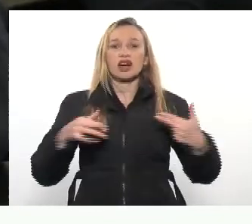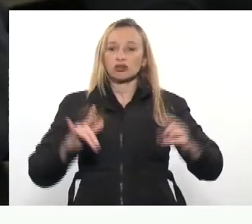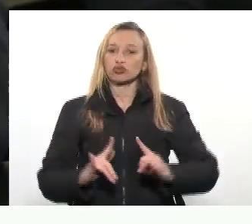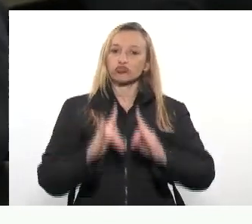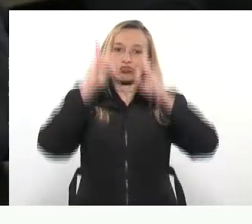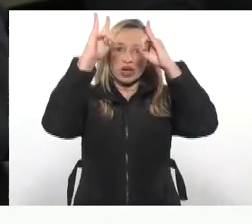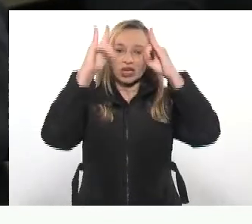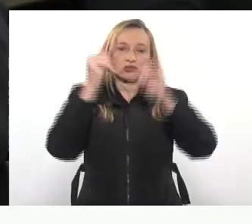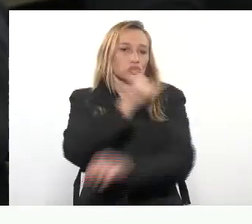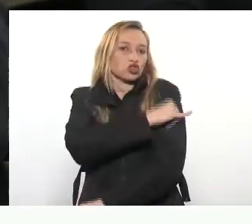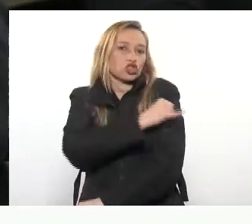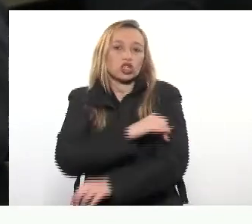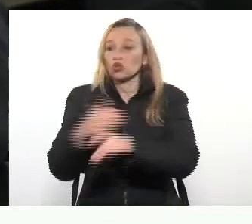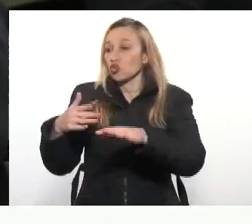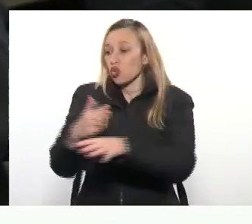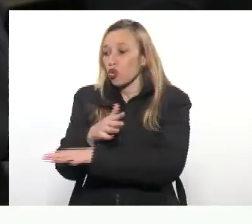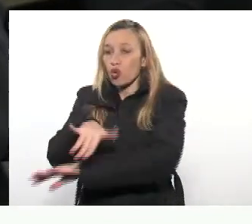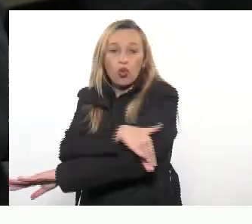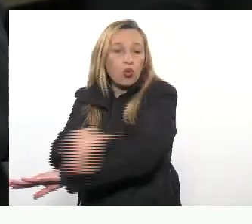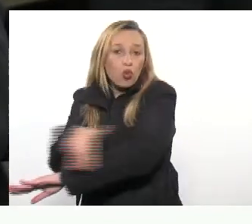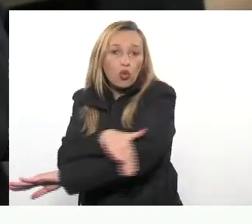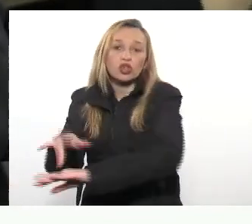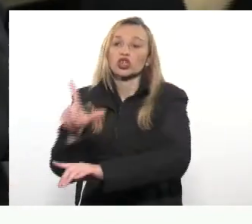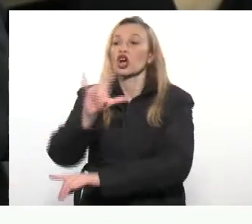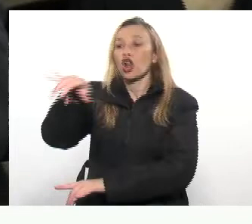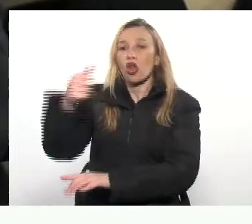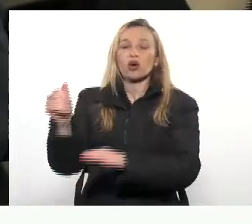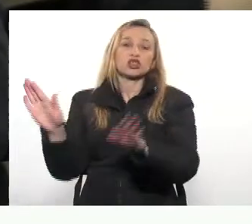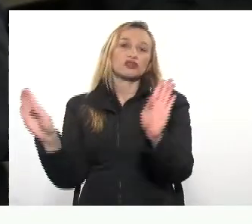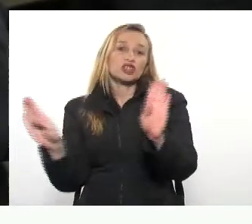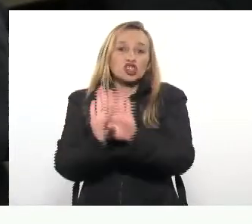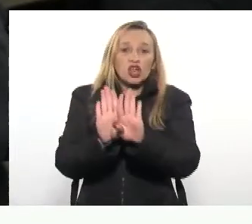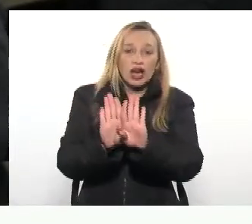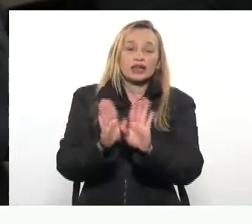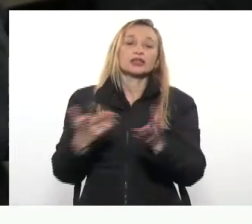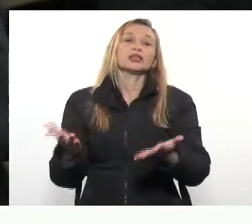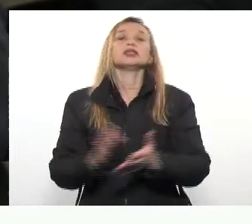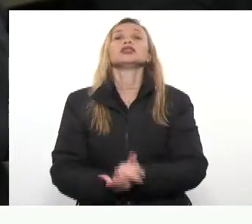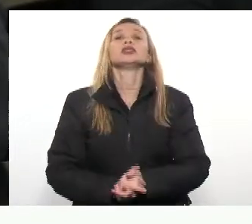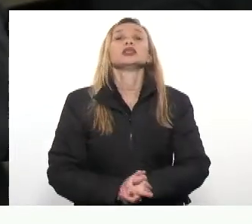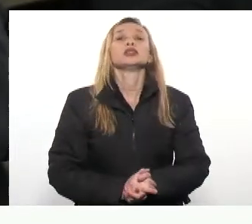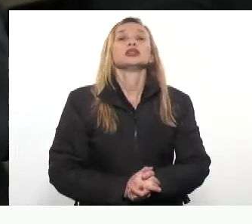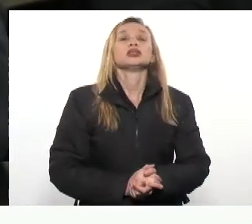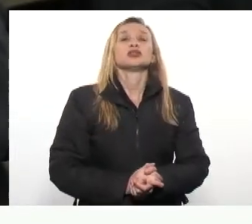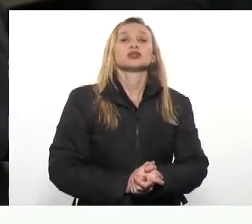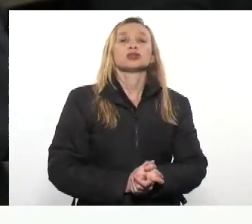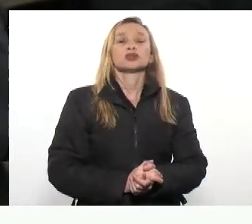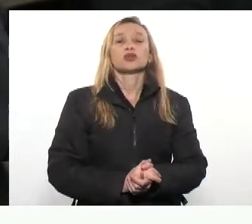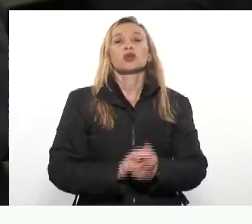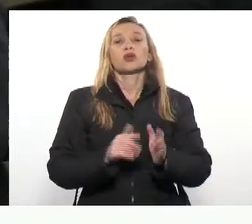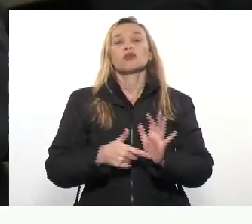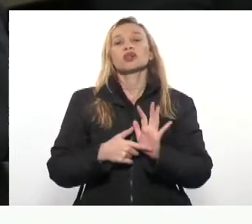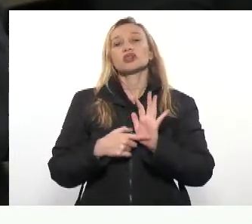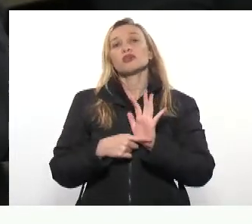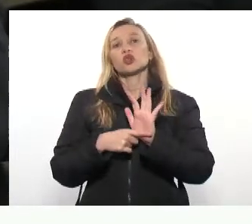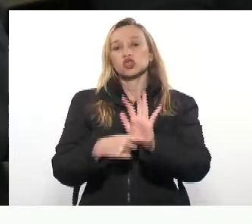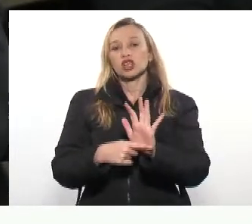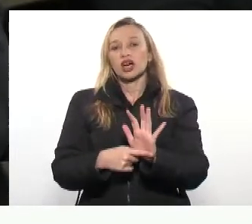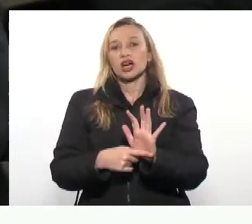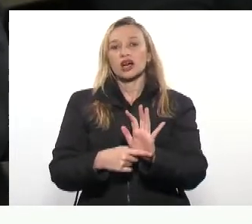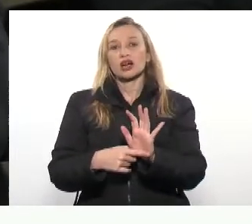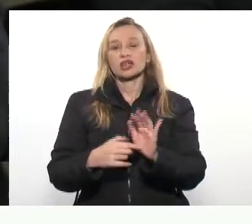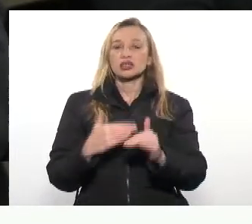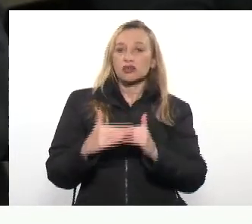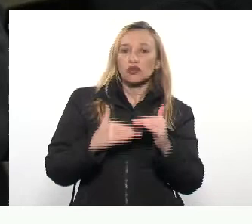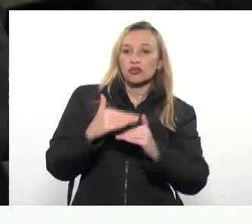várias lojas, até ruas, né? A gente tem muitas lojas fechadas, a economia aparentemente começa a apresentar alguma melhora, mas ainda tímida,